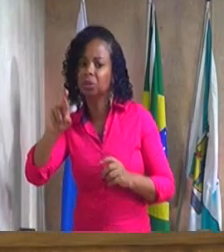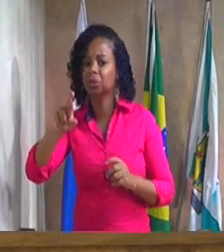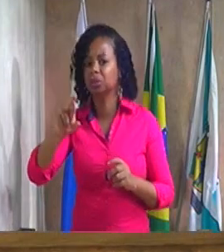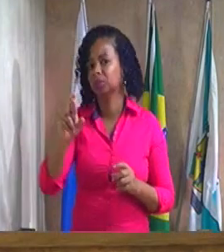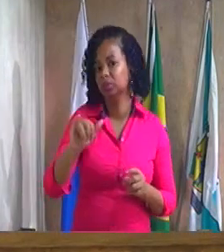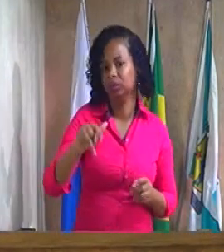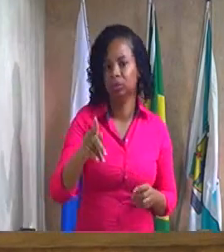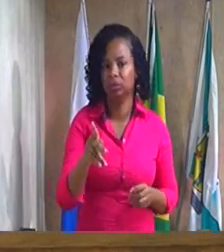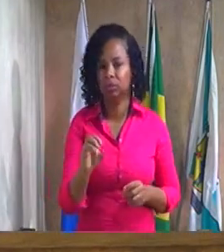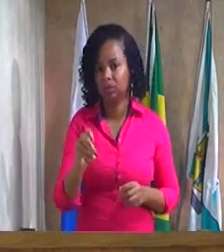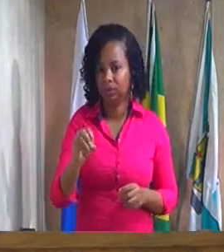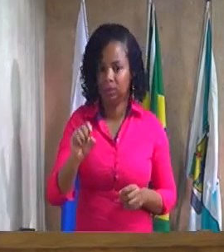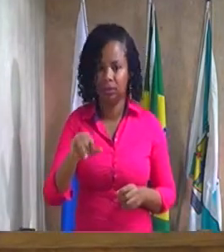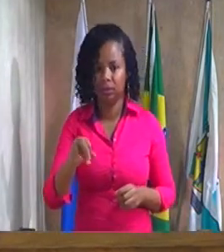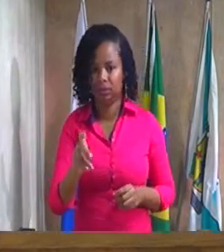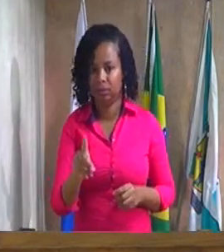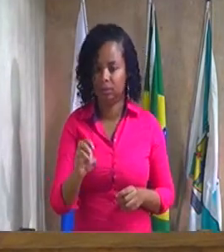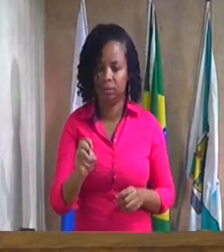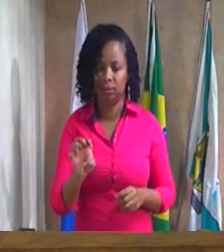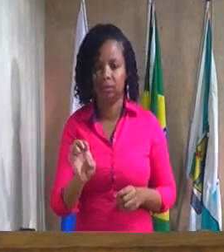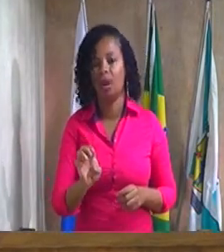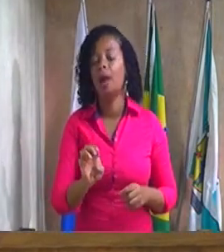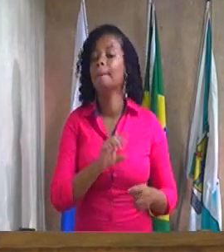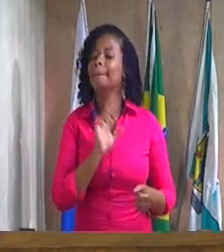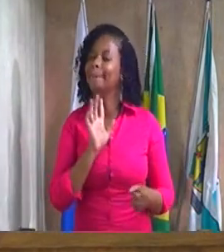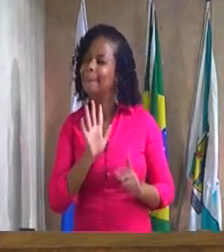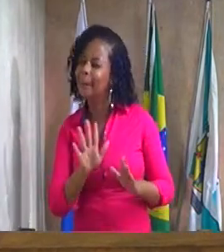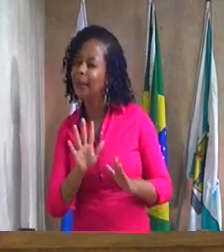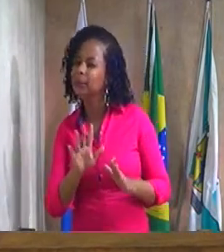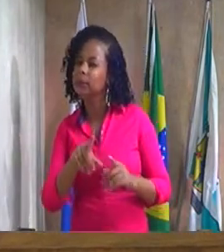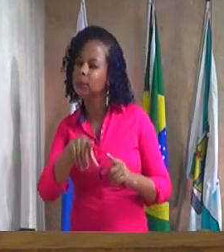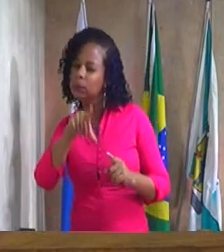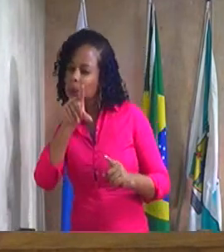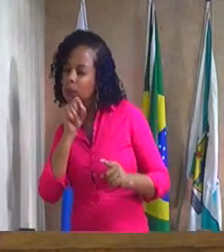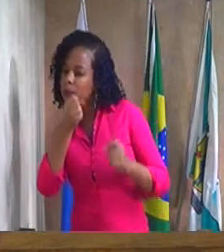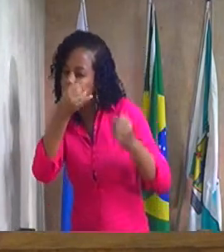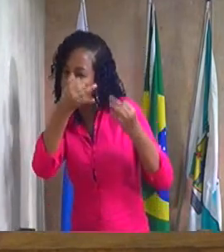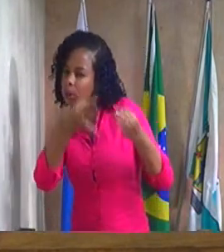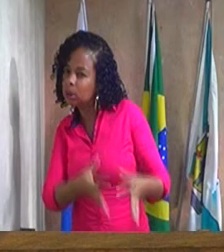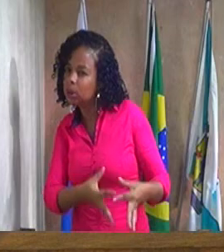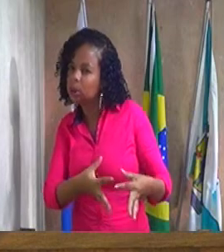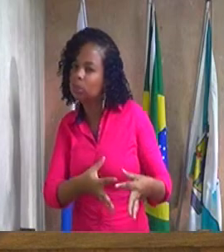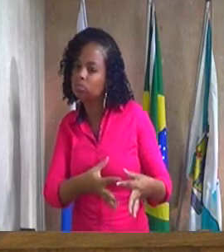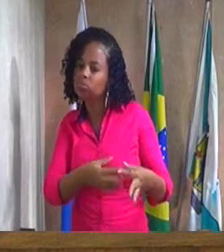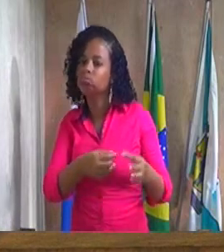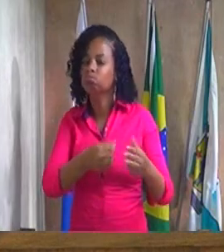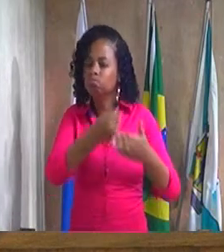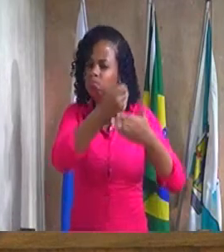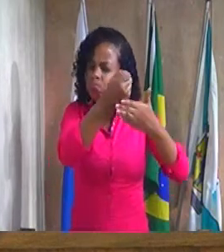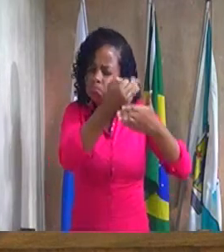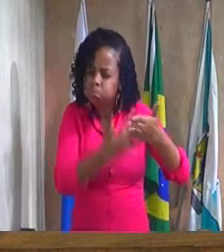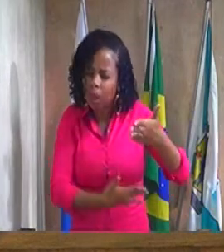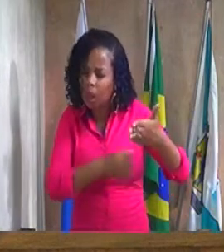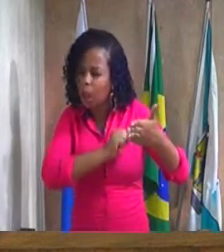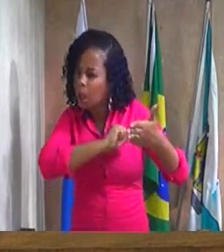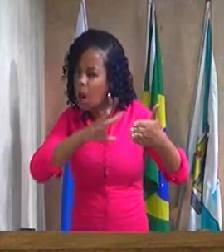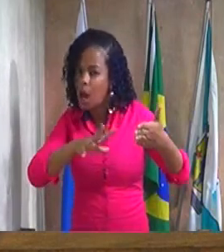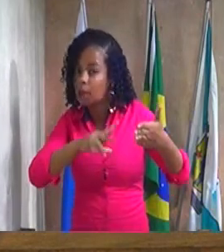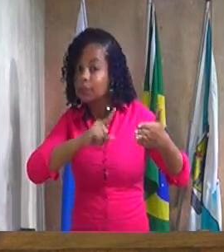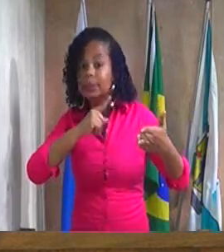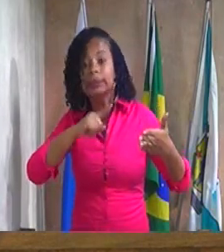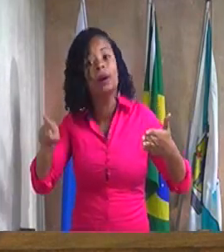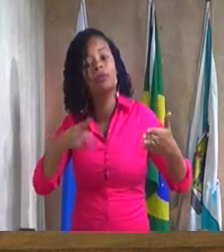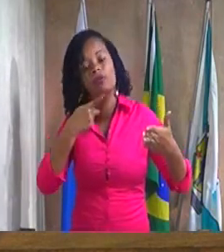definição, a normatização, esse código não fala. E, por isso, ela fica à margem desse benefício.